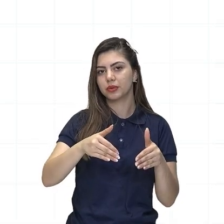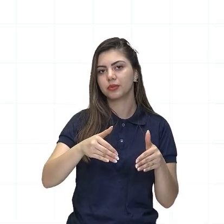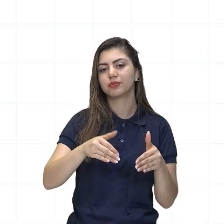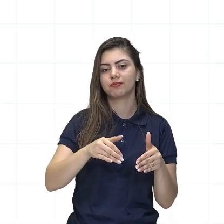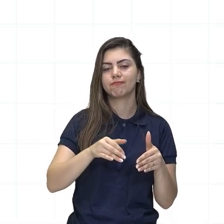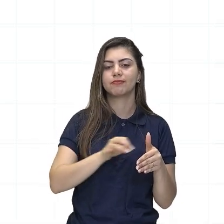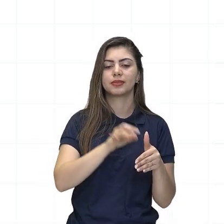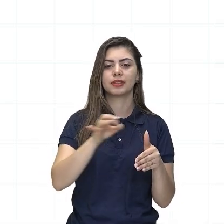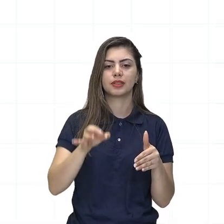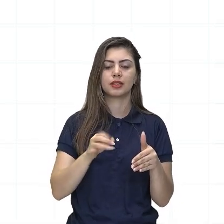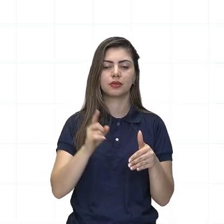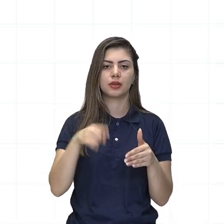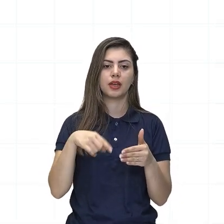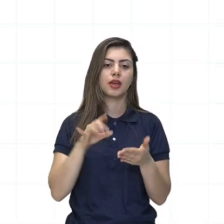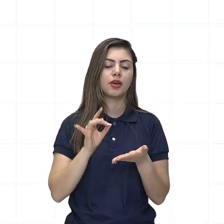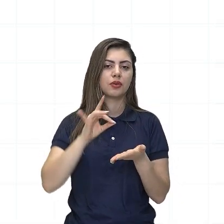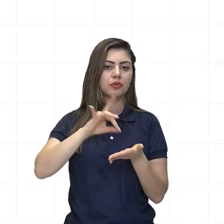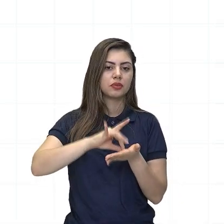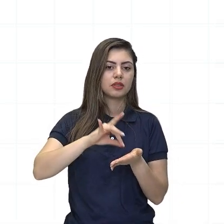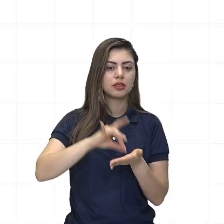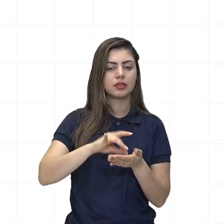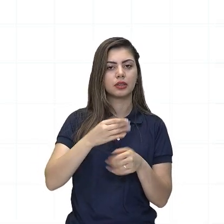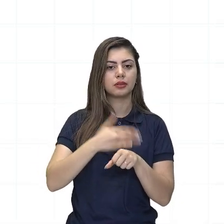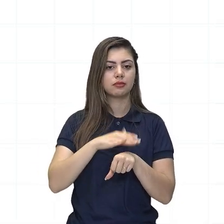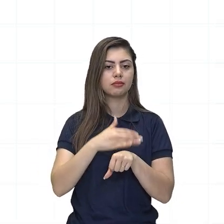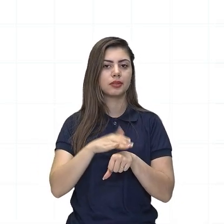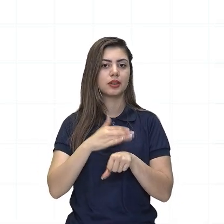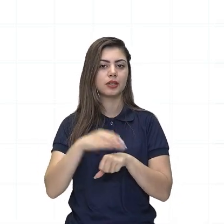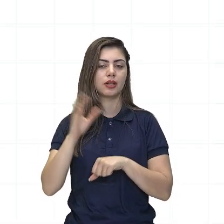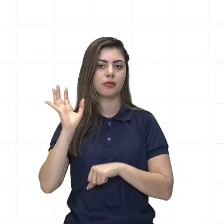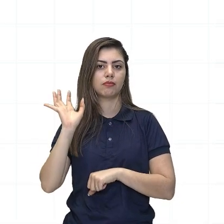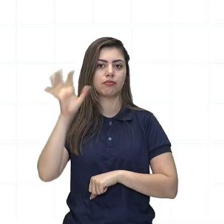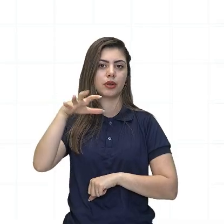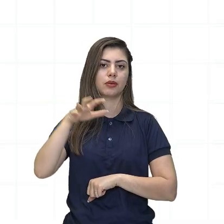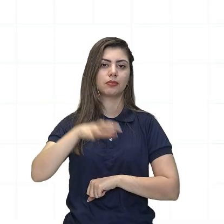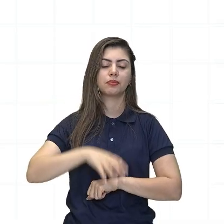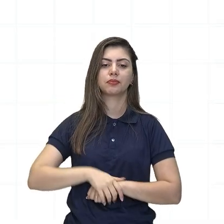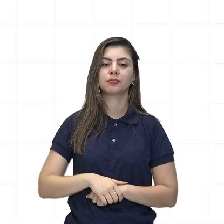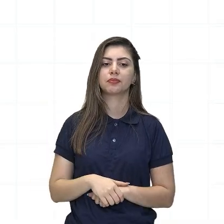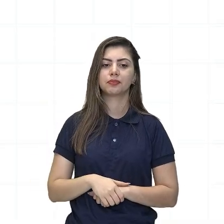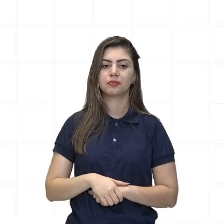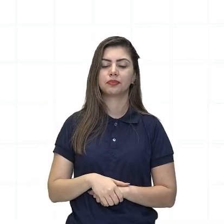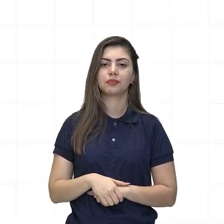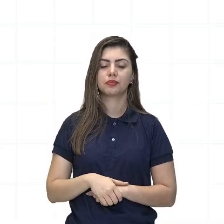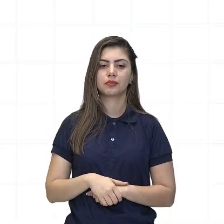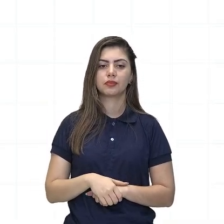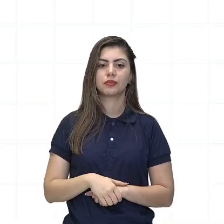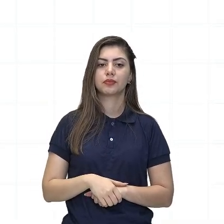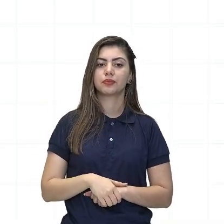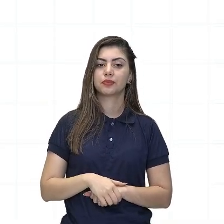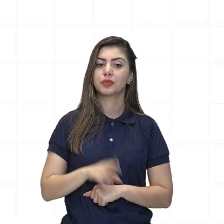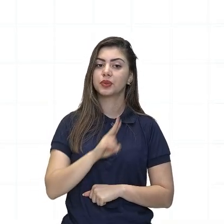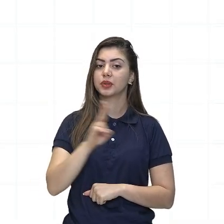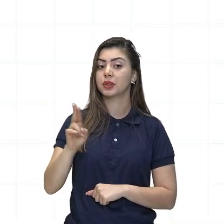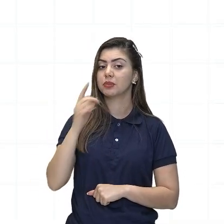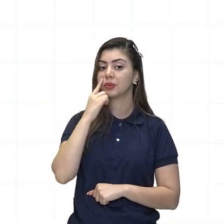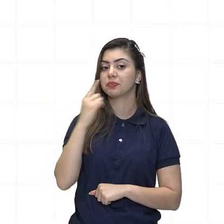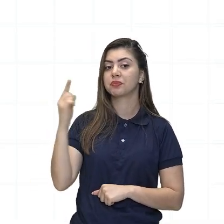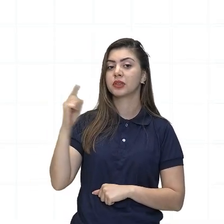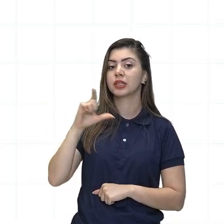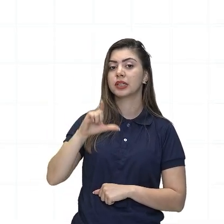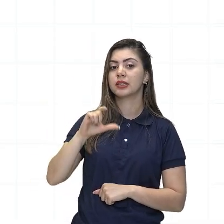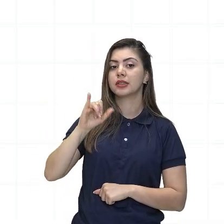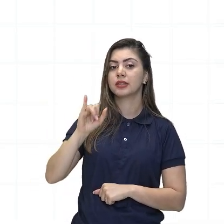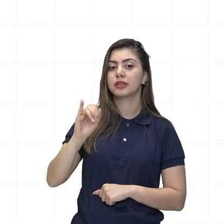o aspecto oficial, né, da prática do handebol no Amazonas. Então, o nome é LIHAM, tá bom?